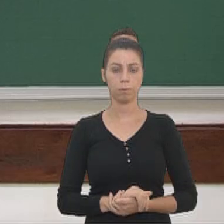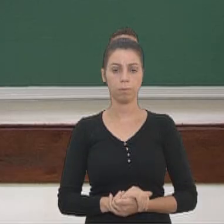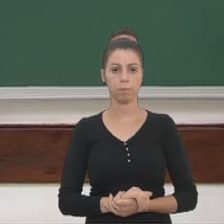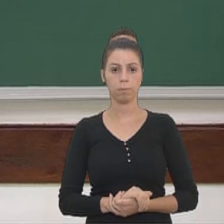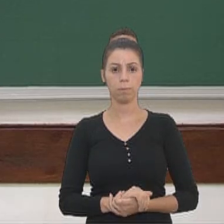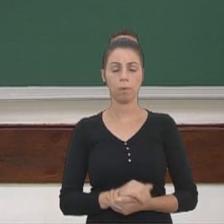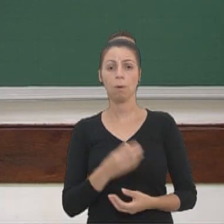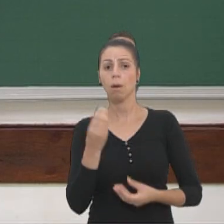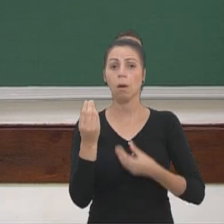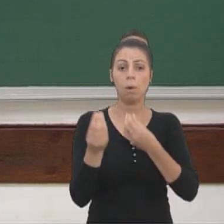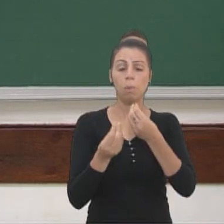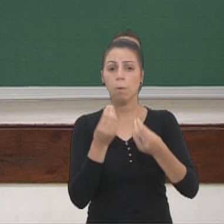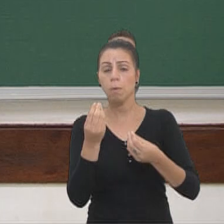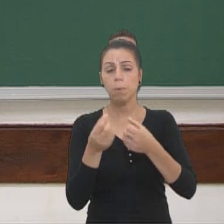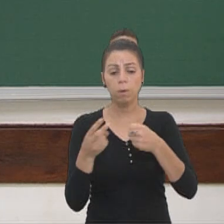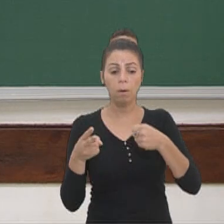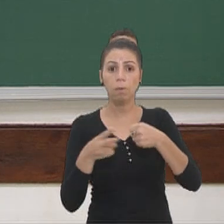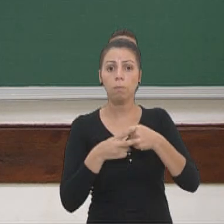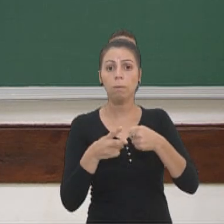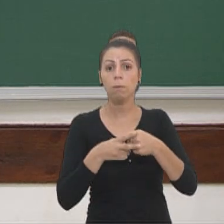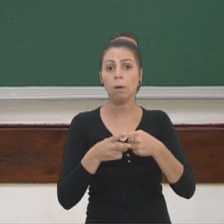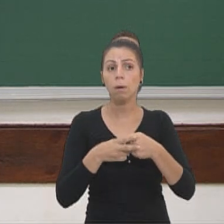que é a conjugação verbal?